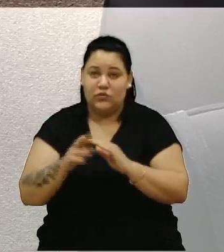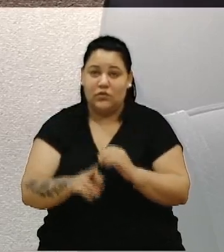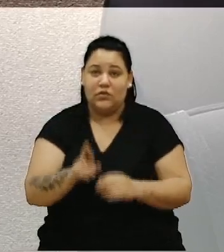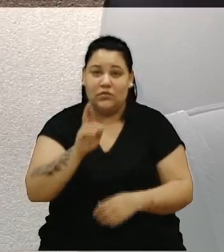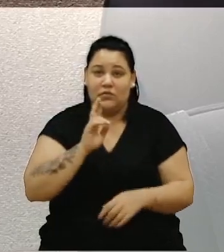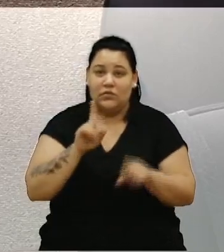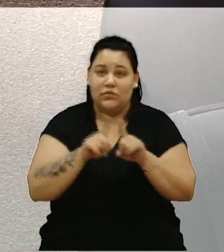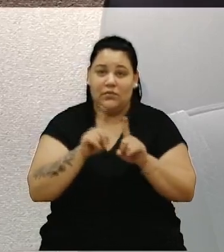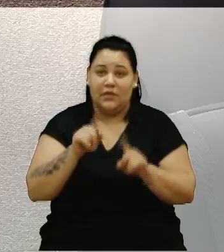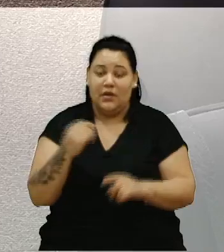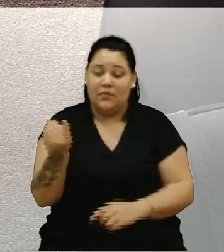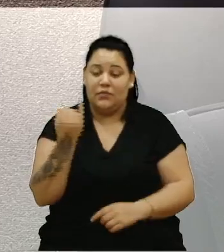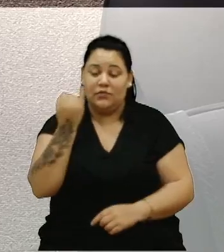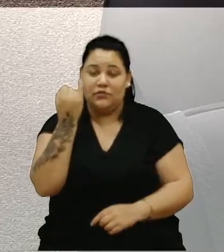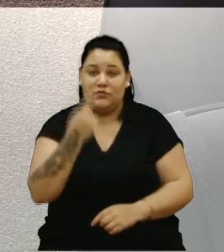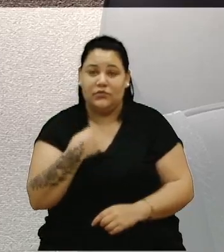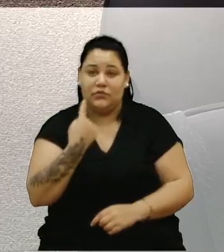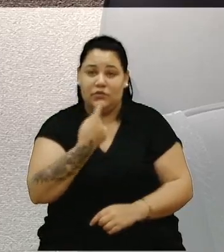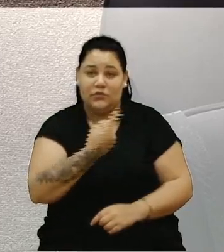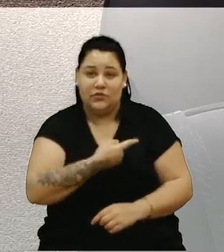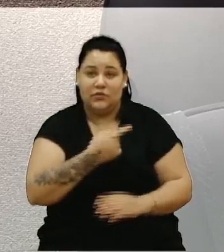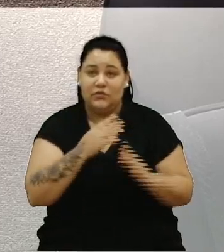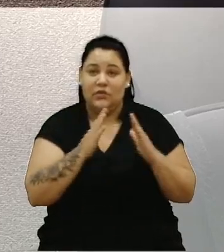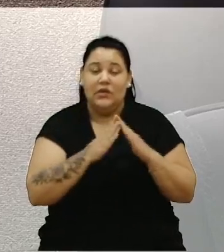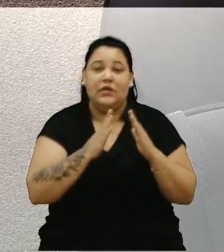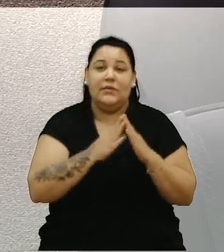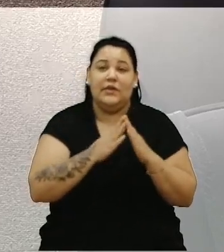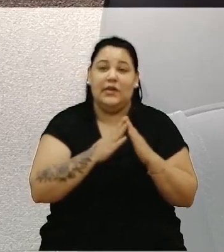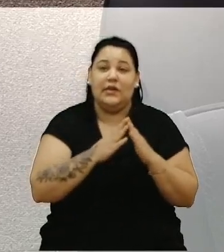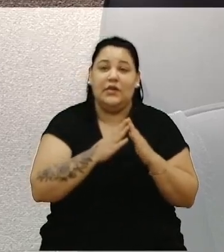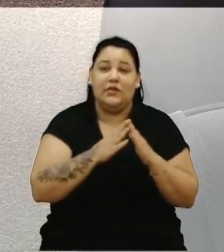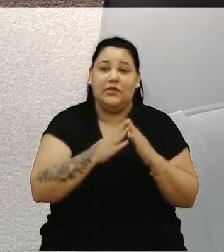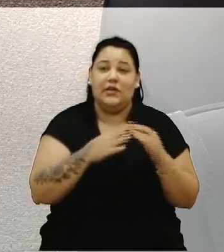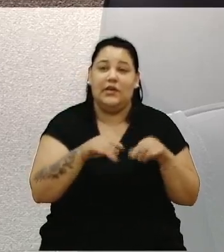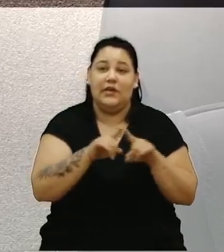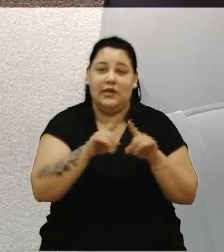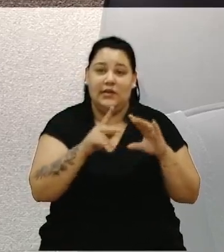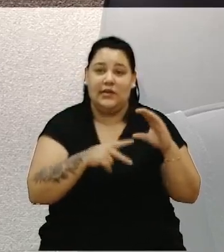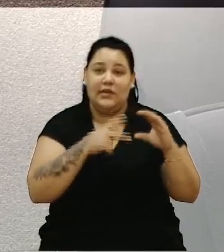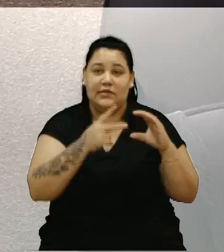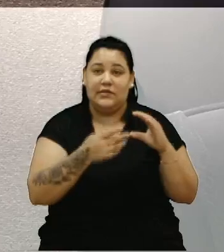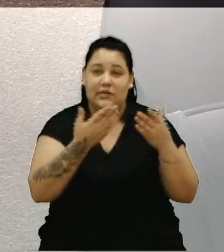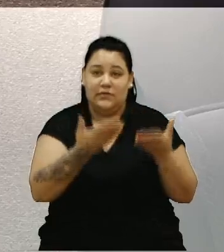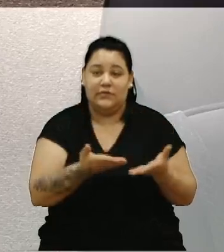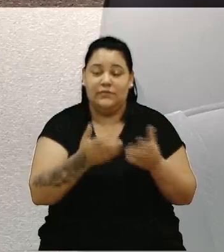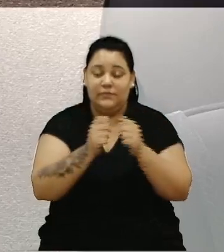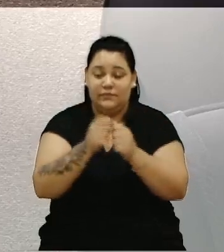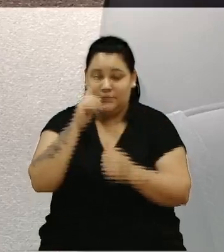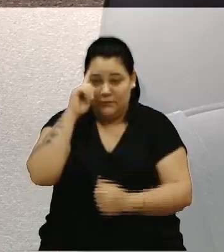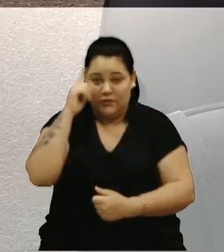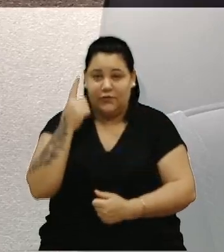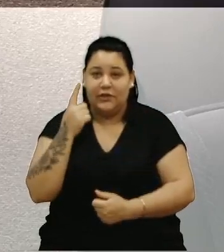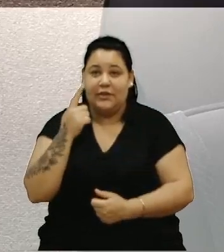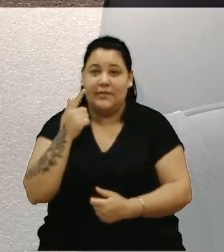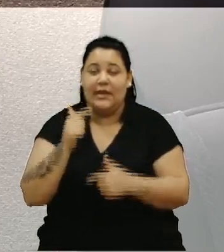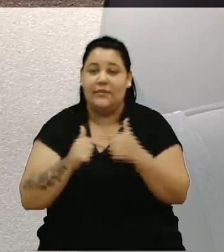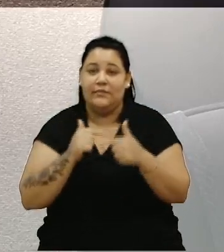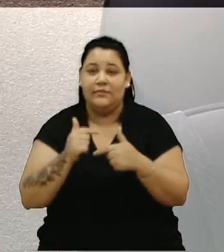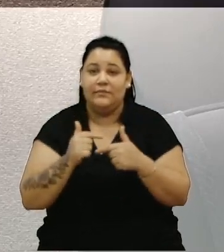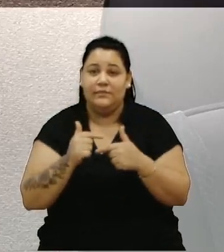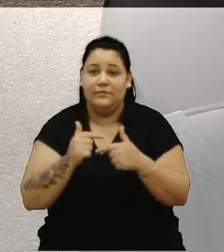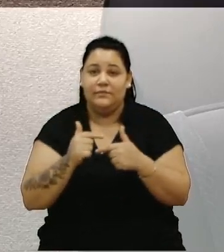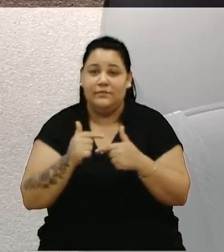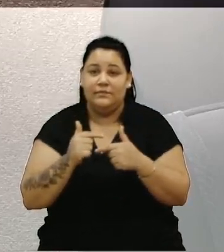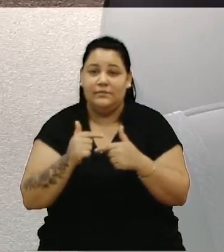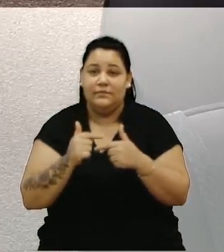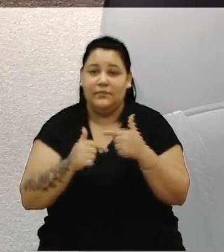são importantes para que todos nós dessa Casa Legislativa, né, para que a gente possa pensar juntos em alternativas, em